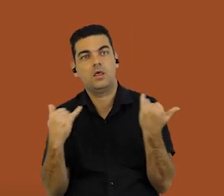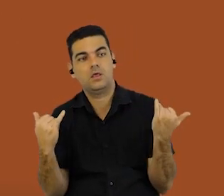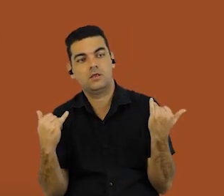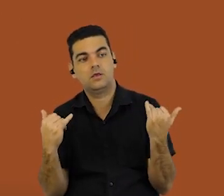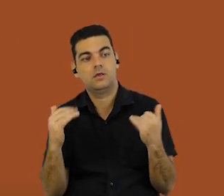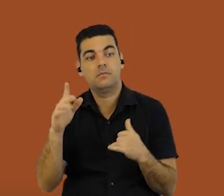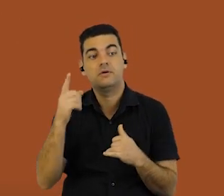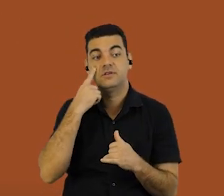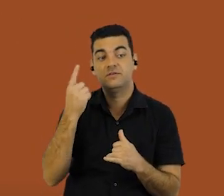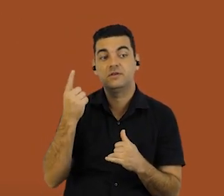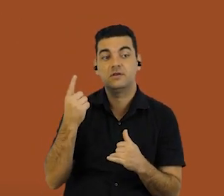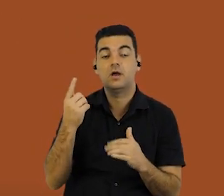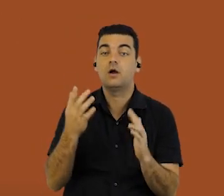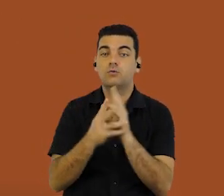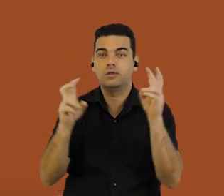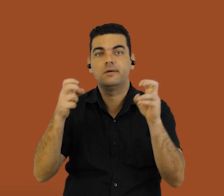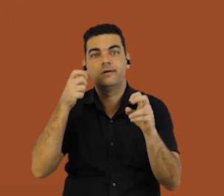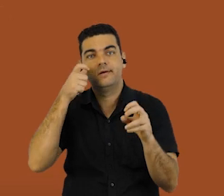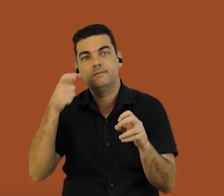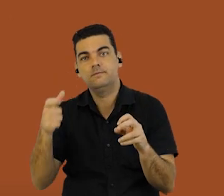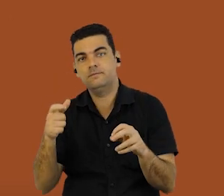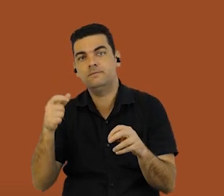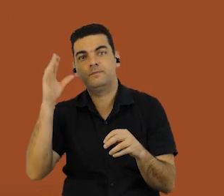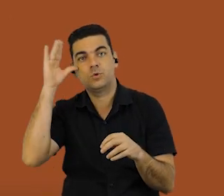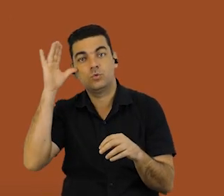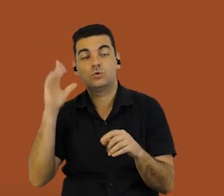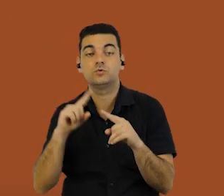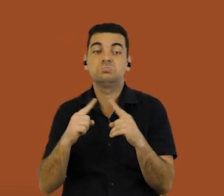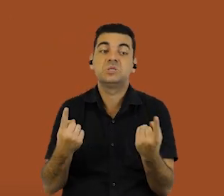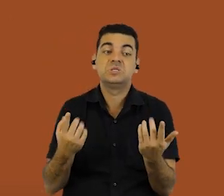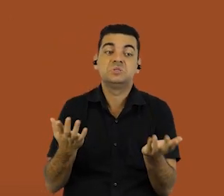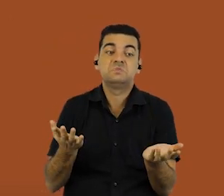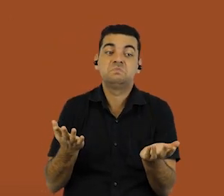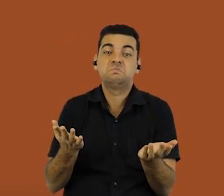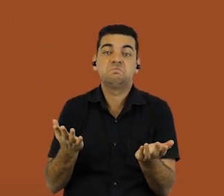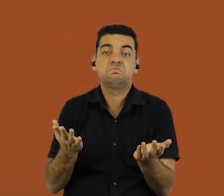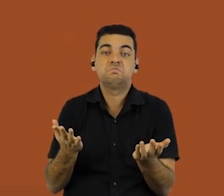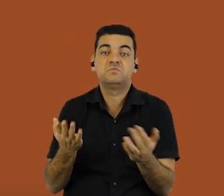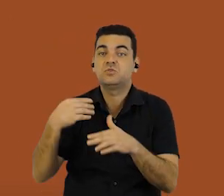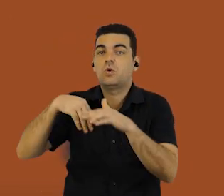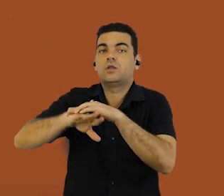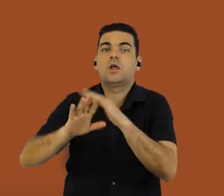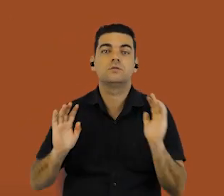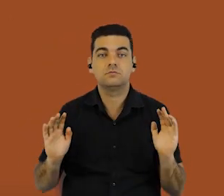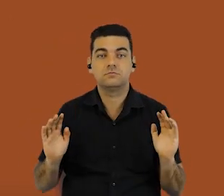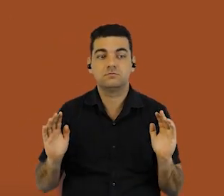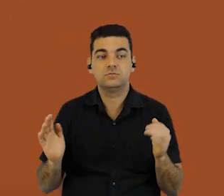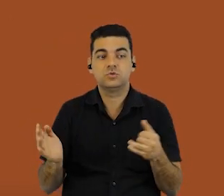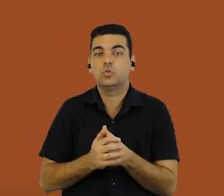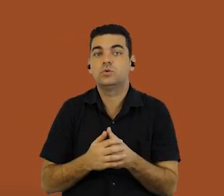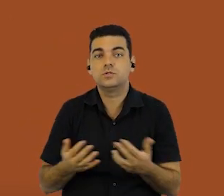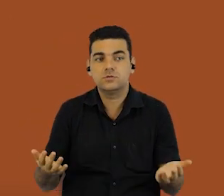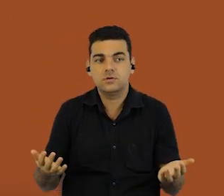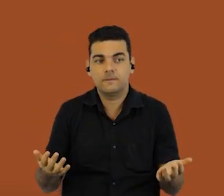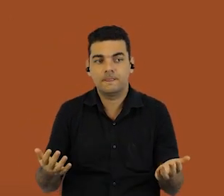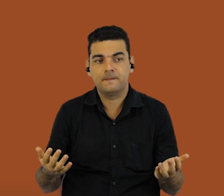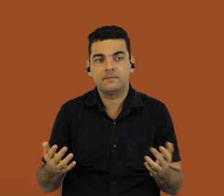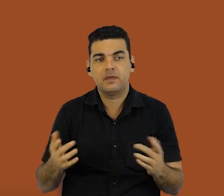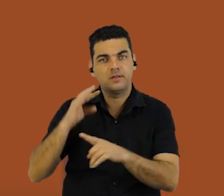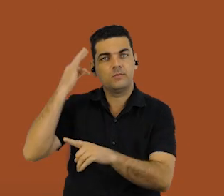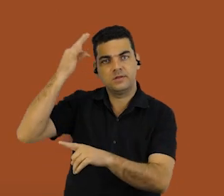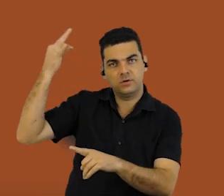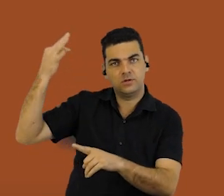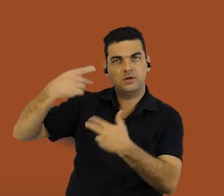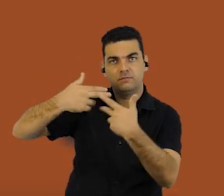quê. Você vê muitas coisas muito interessantes, mas que fica dentro de uma dissertação e que tem várias, tem uma